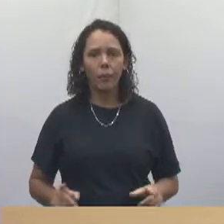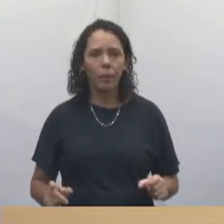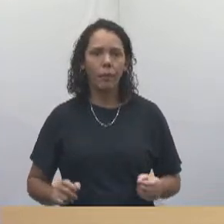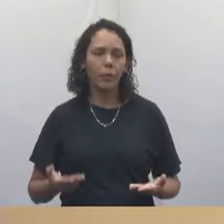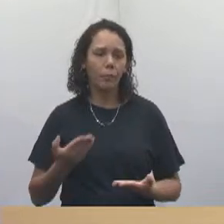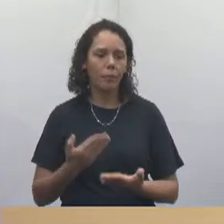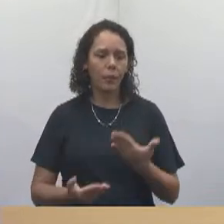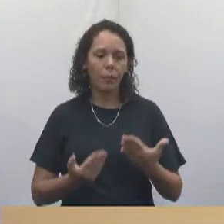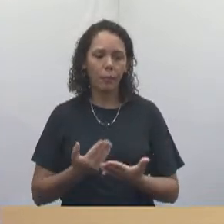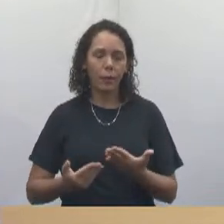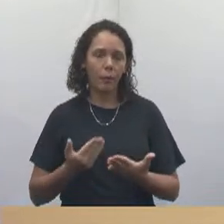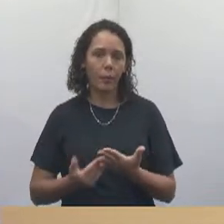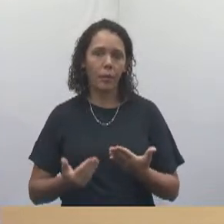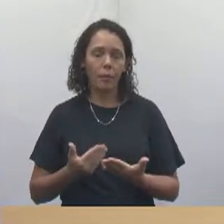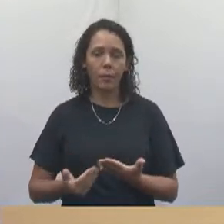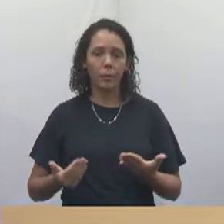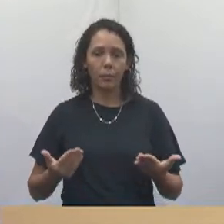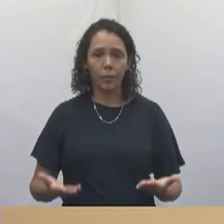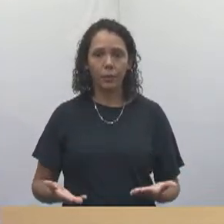Então,